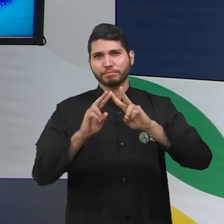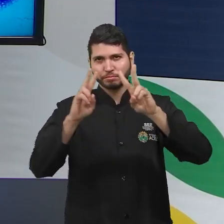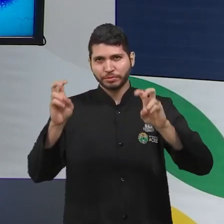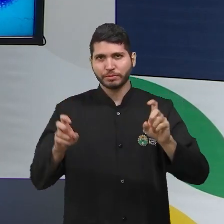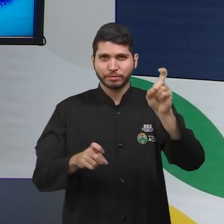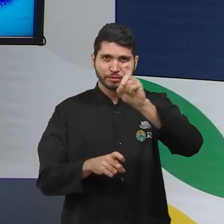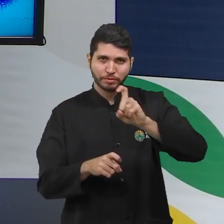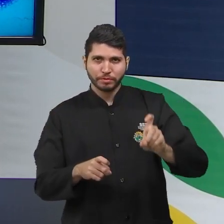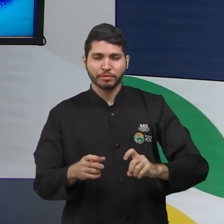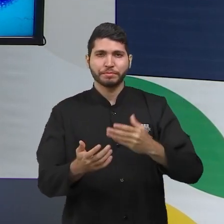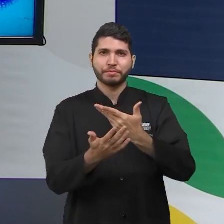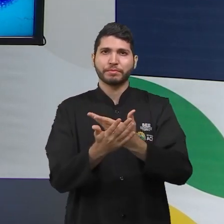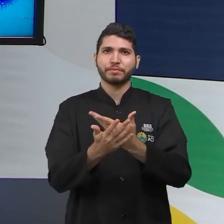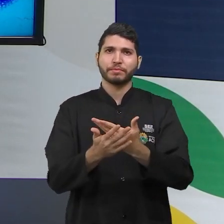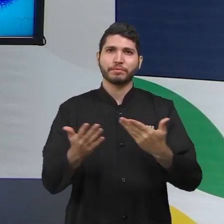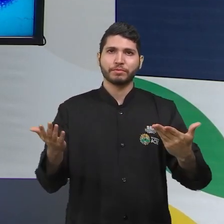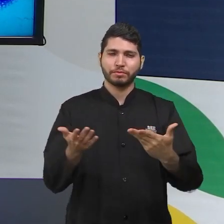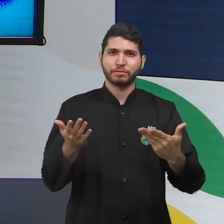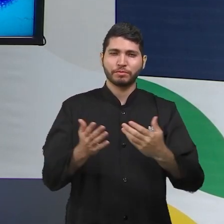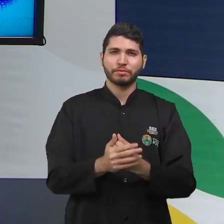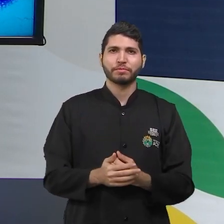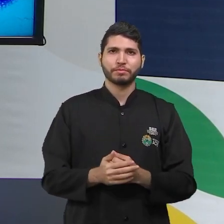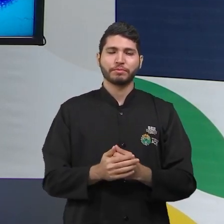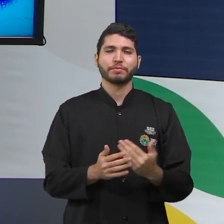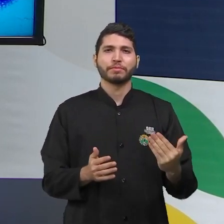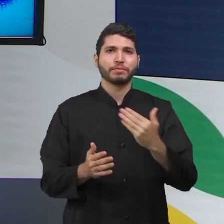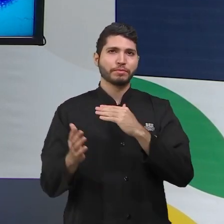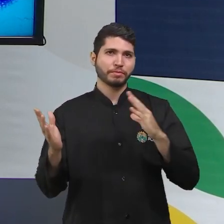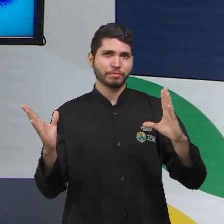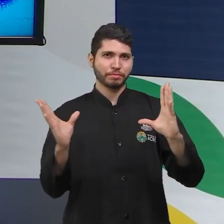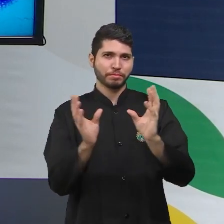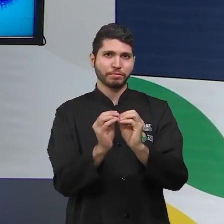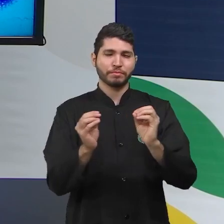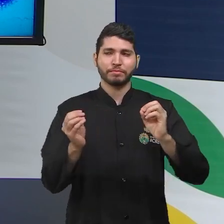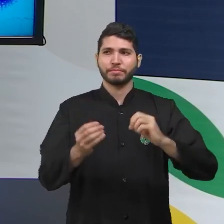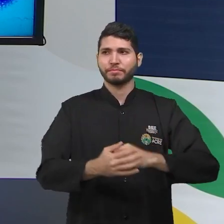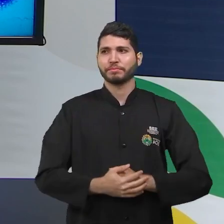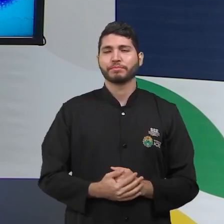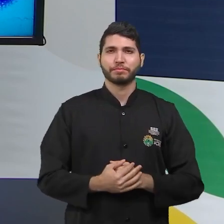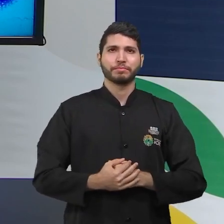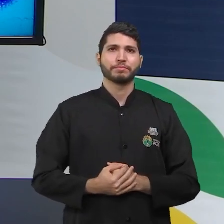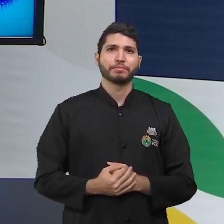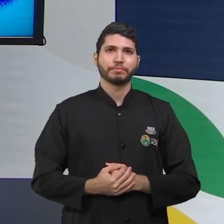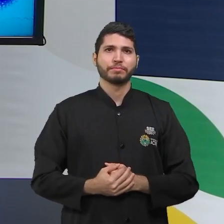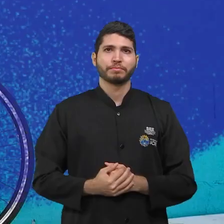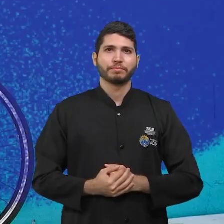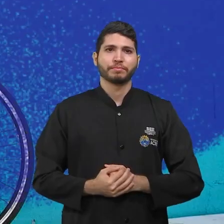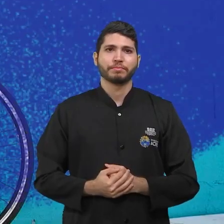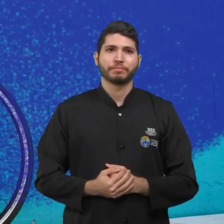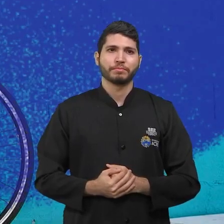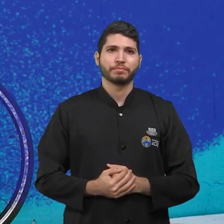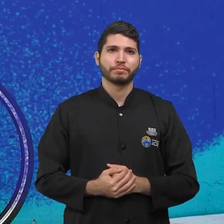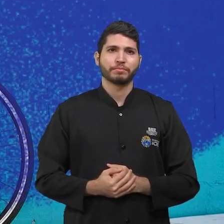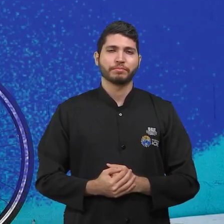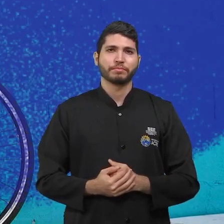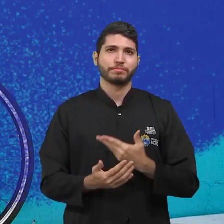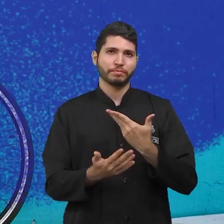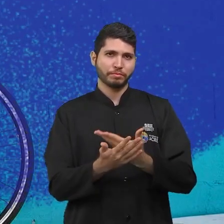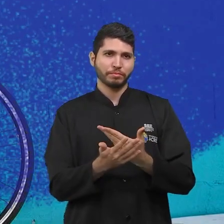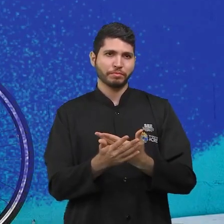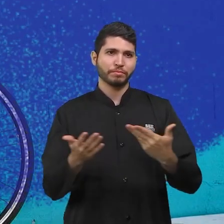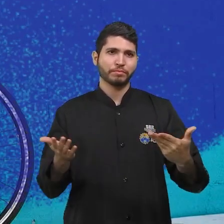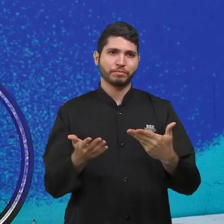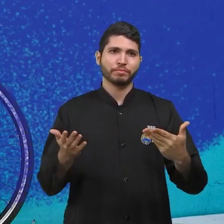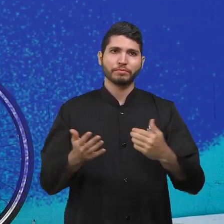na aula de hoje. Vamos resumir aqui para você que está chegando agora e ainda não entendeu do que a gente está falando. A nossa aula falou sobre